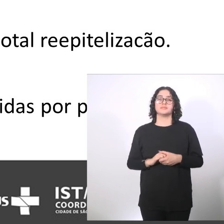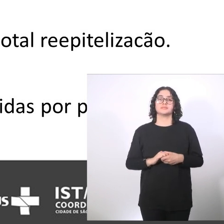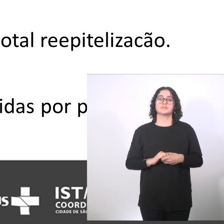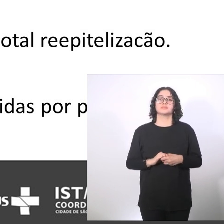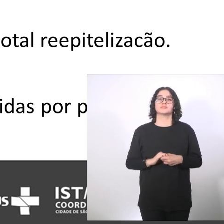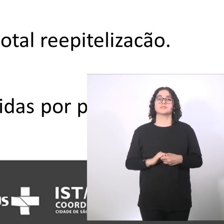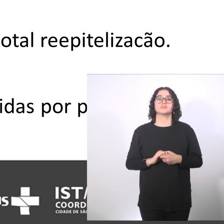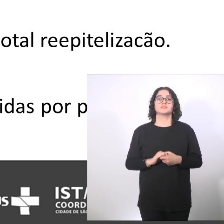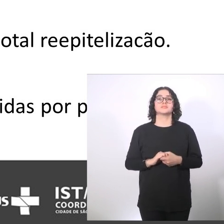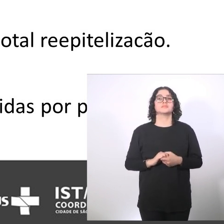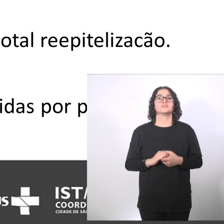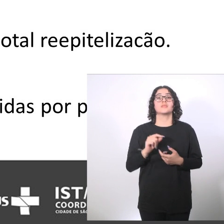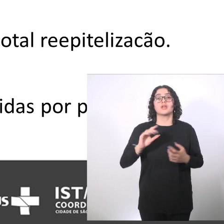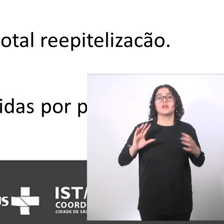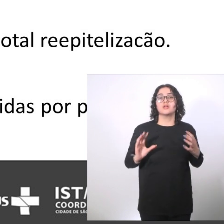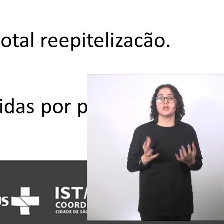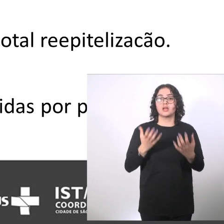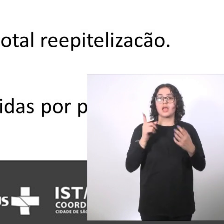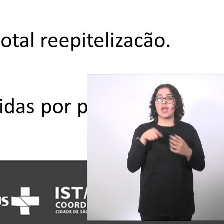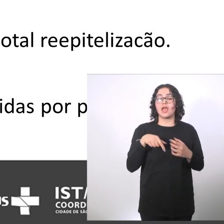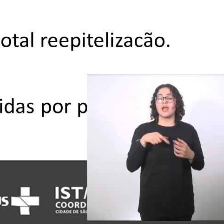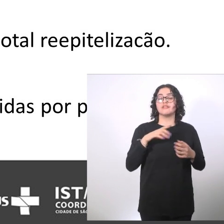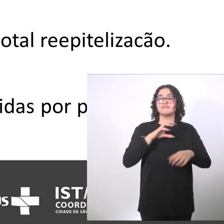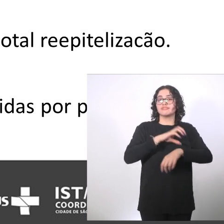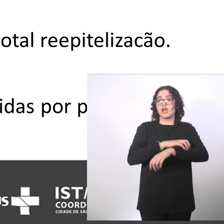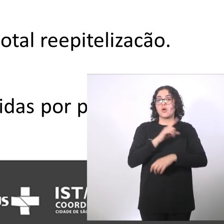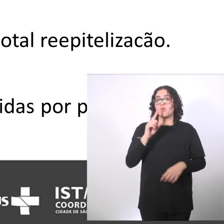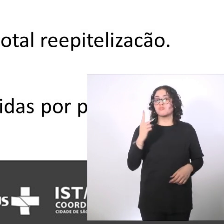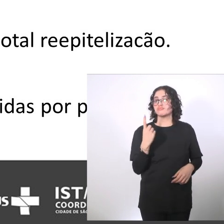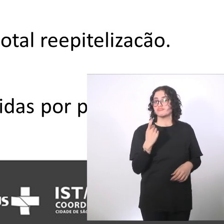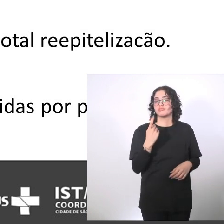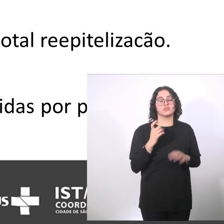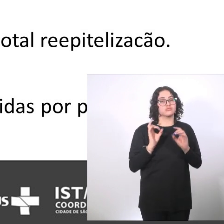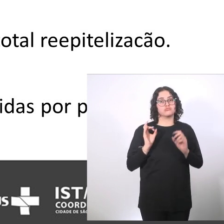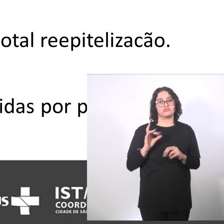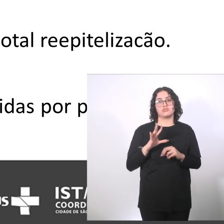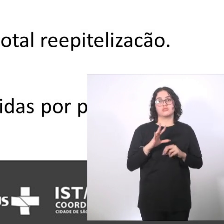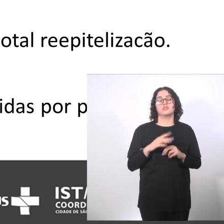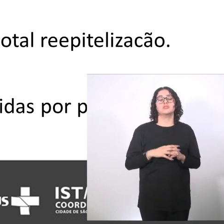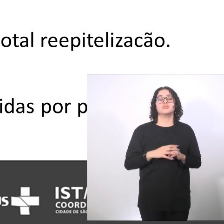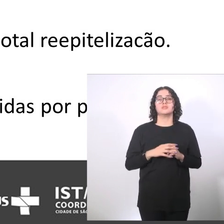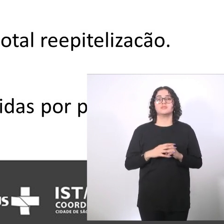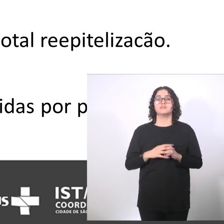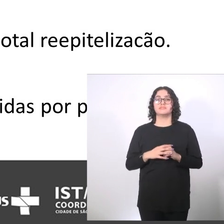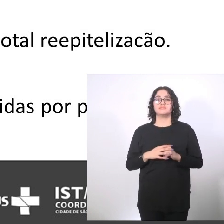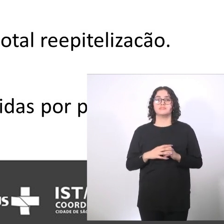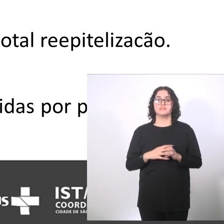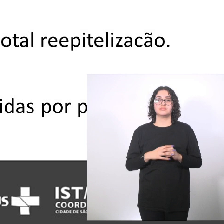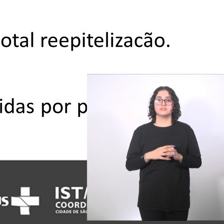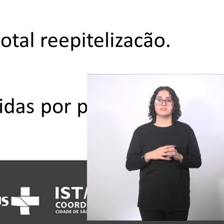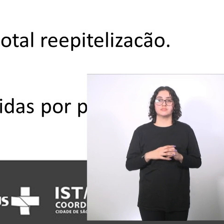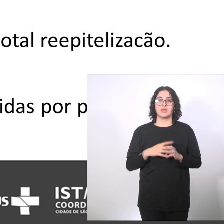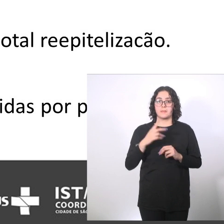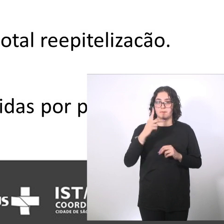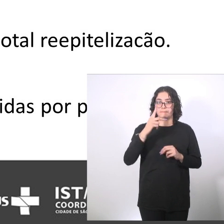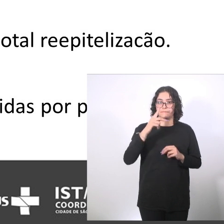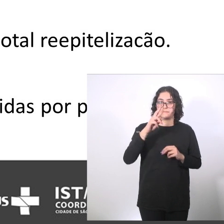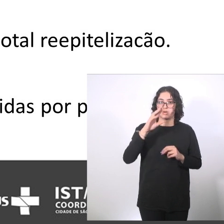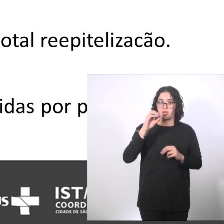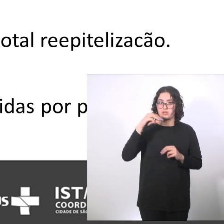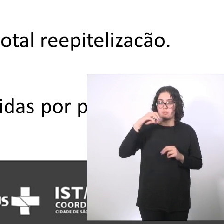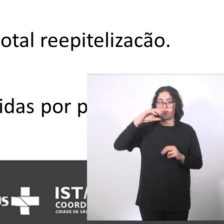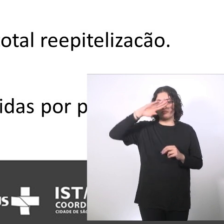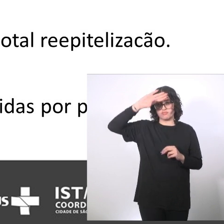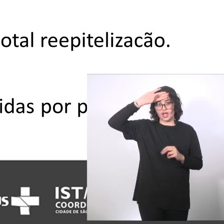o que acontece, às vezes, são lesões únicas, às vezes não precedidas por esse pródromo que eu falei de